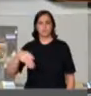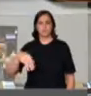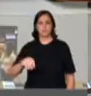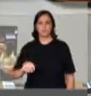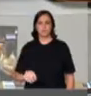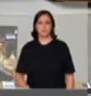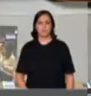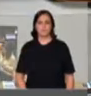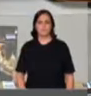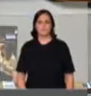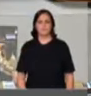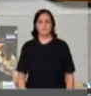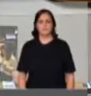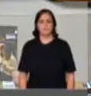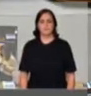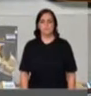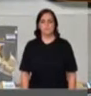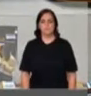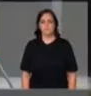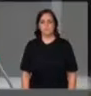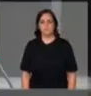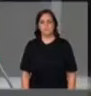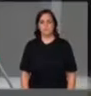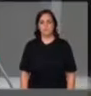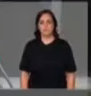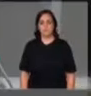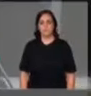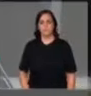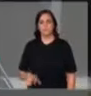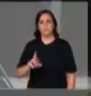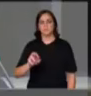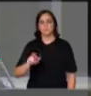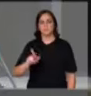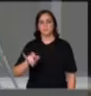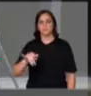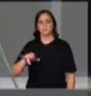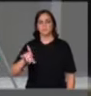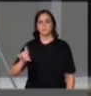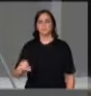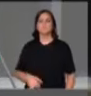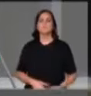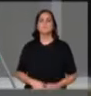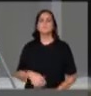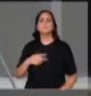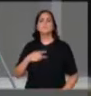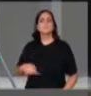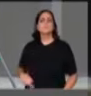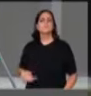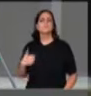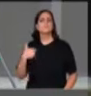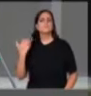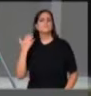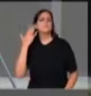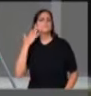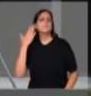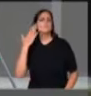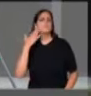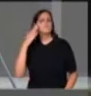obrigado. Presidenta, eu estou querendo saber do governo Bolsonaro se ele vai começar a